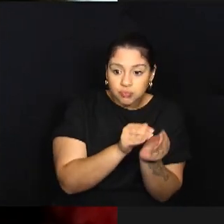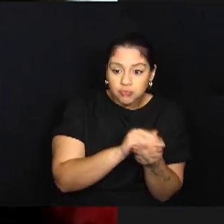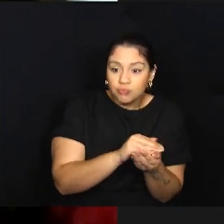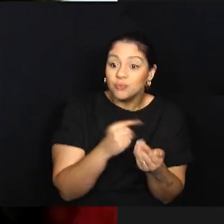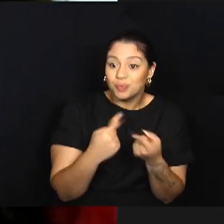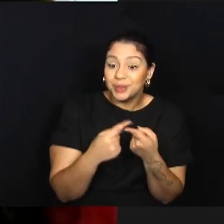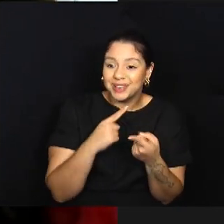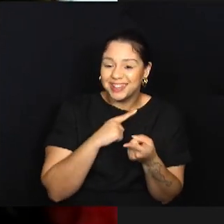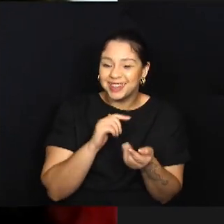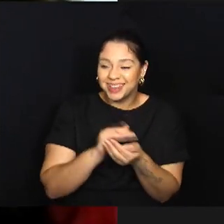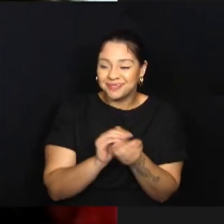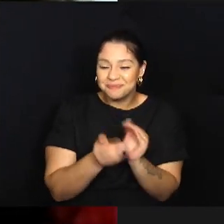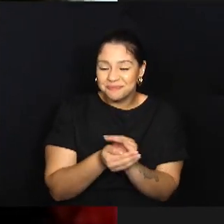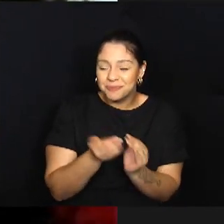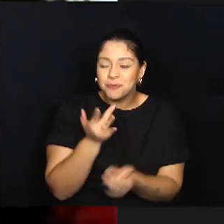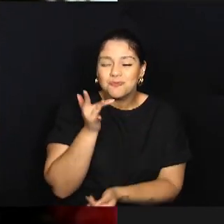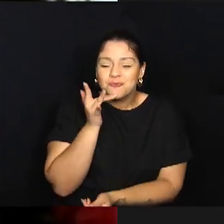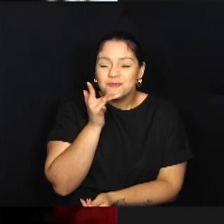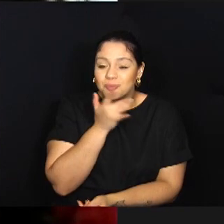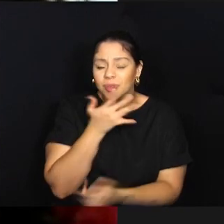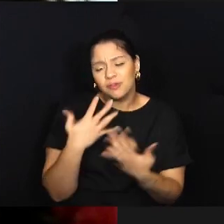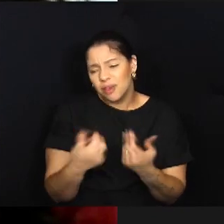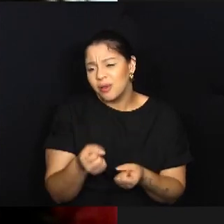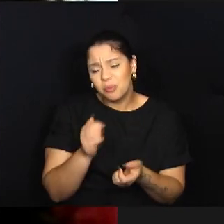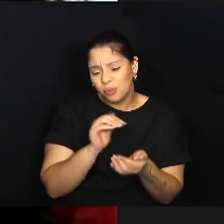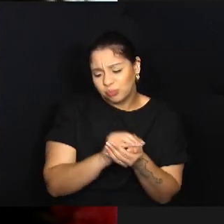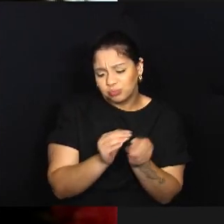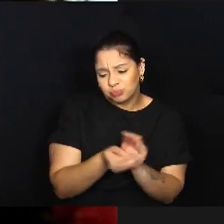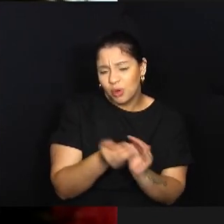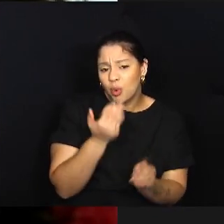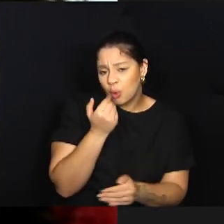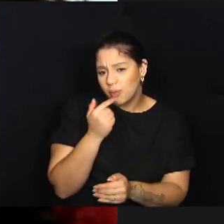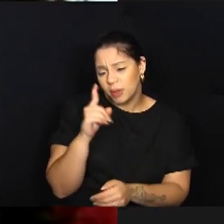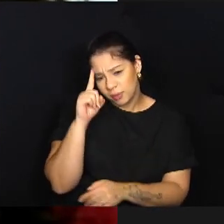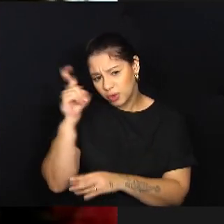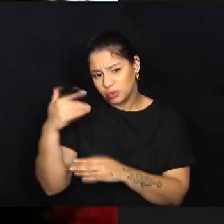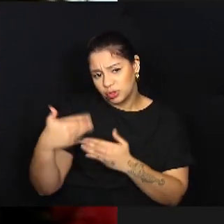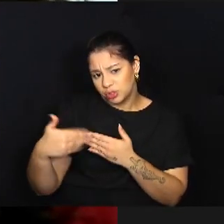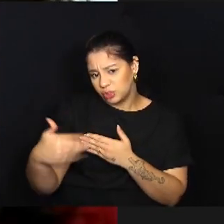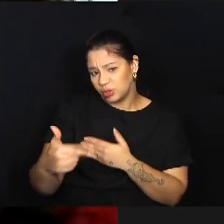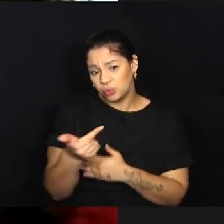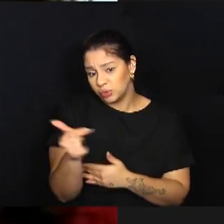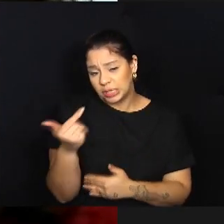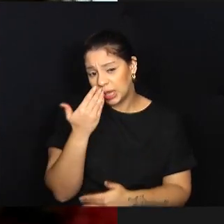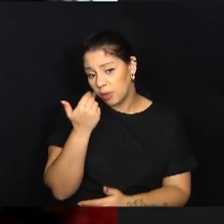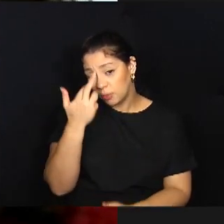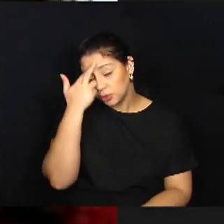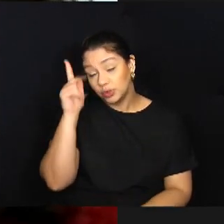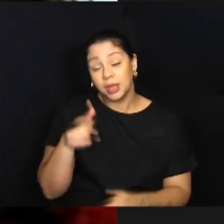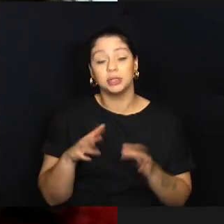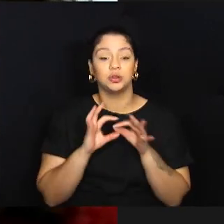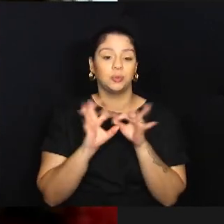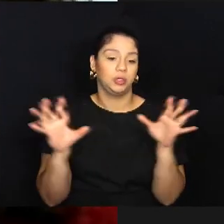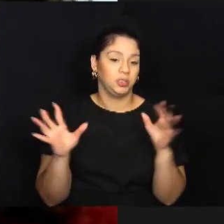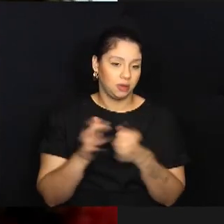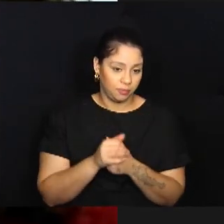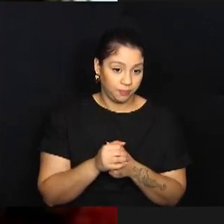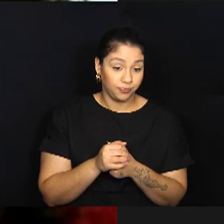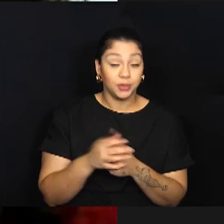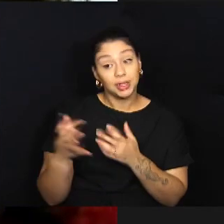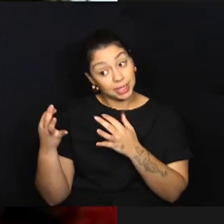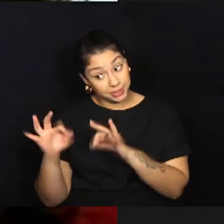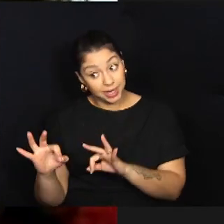empadas deliciosas. A gente vai comer uma empada e vamos tocar o resto do dia sem almoçar. É essa disposição. E aí, quando dá